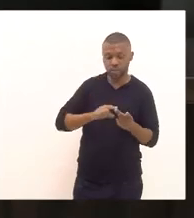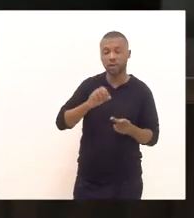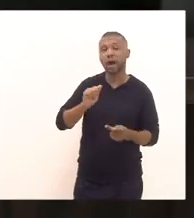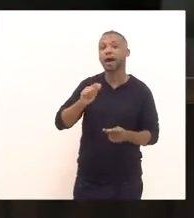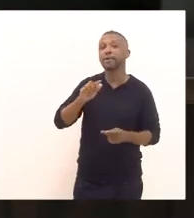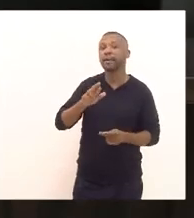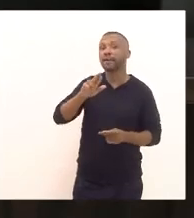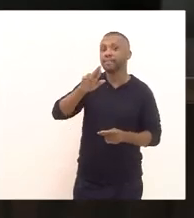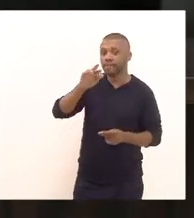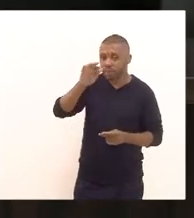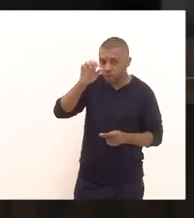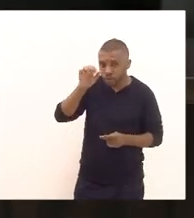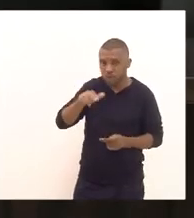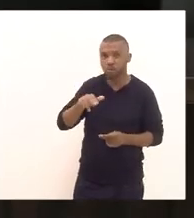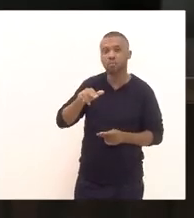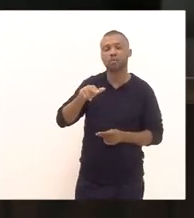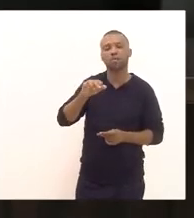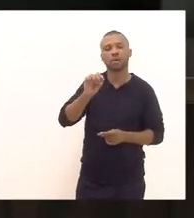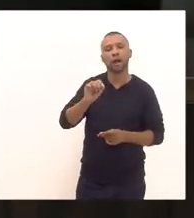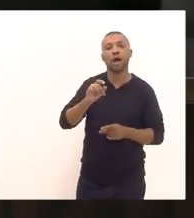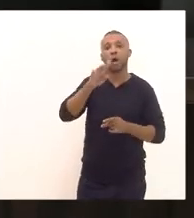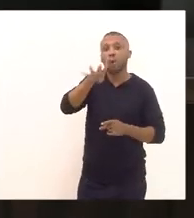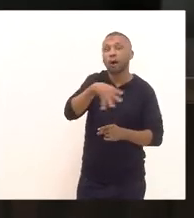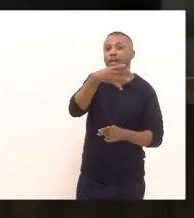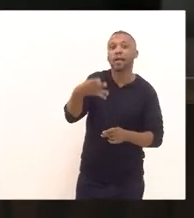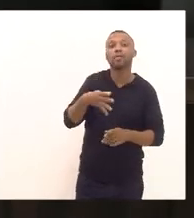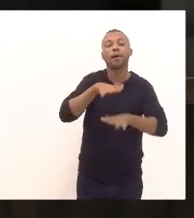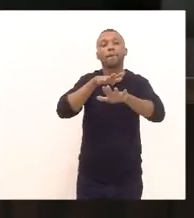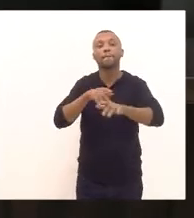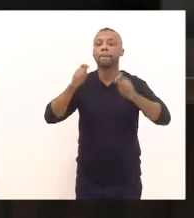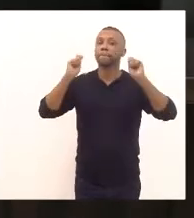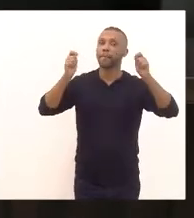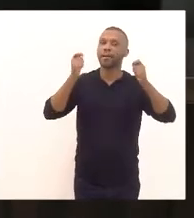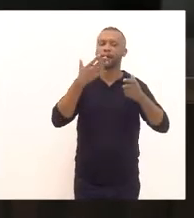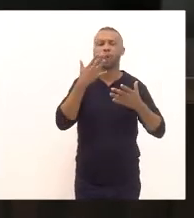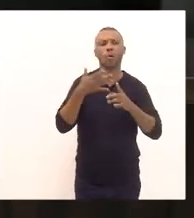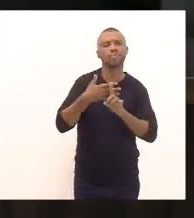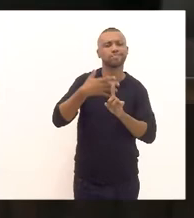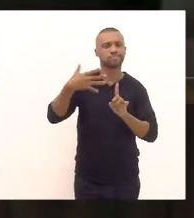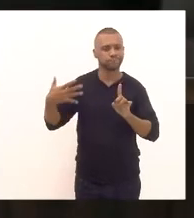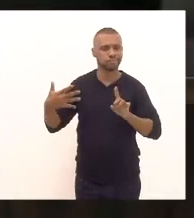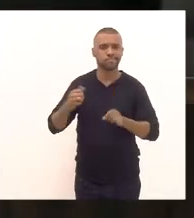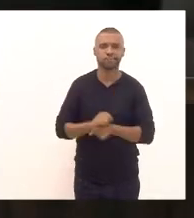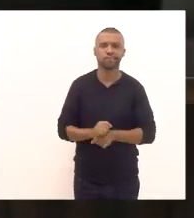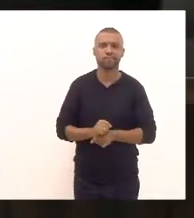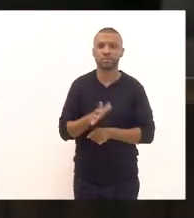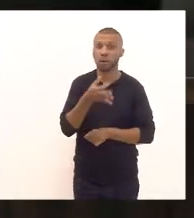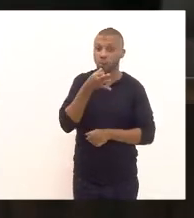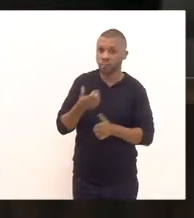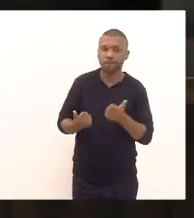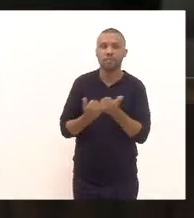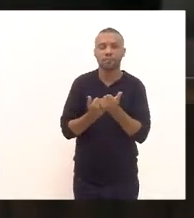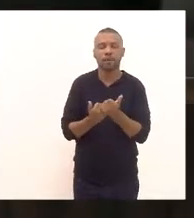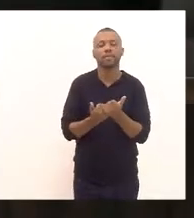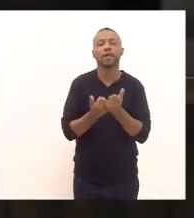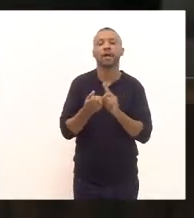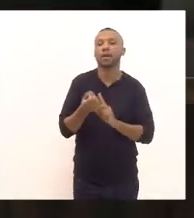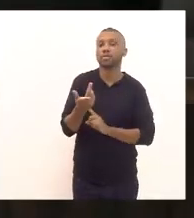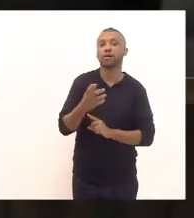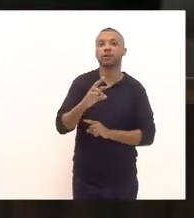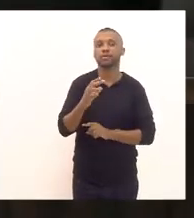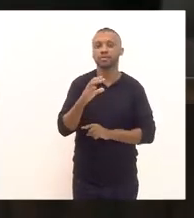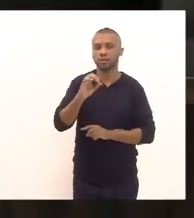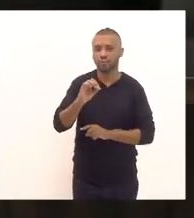Gil calendário das paradas coloridas parecida comissão de normas internas e proposições externas favorável relator Deputado Chico Machado